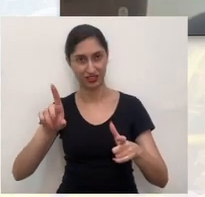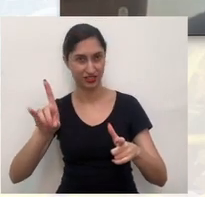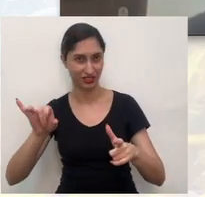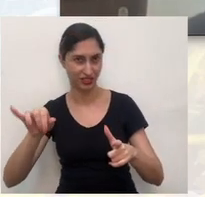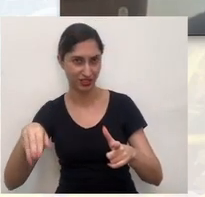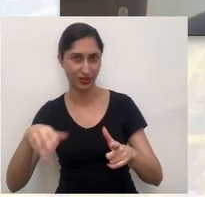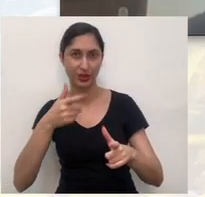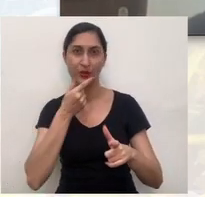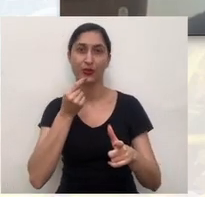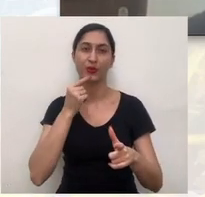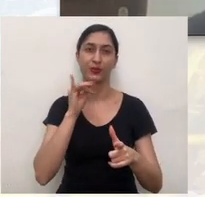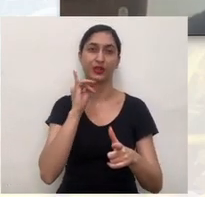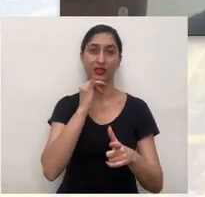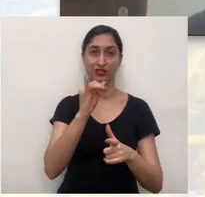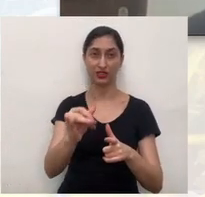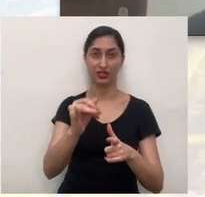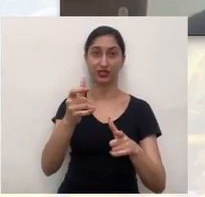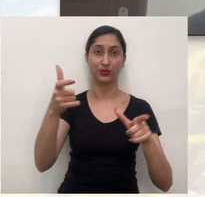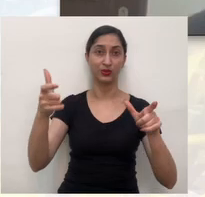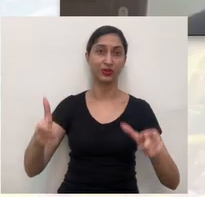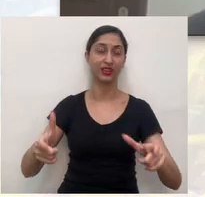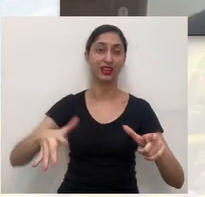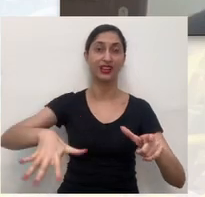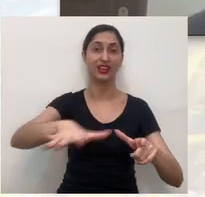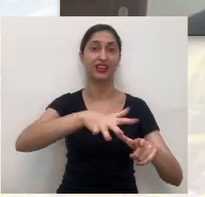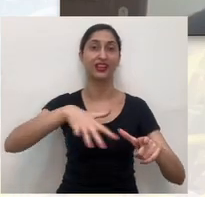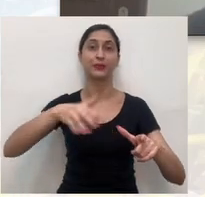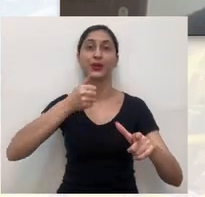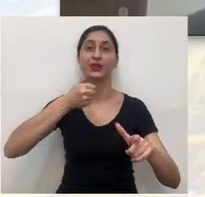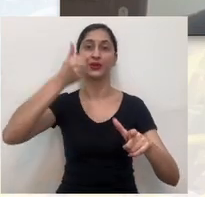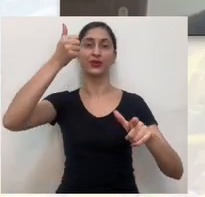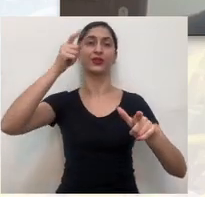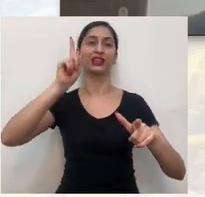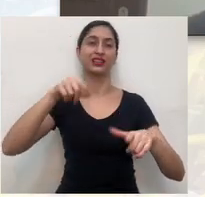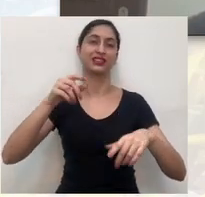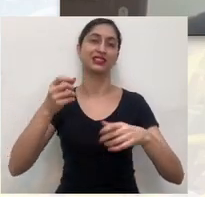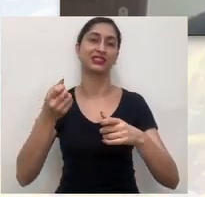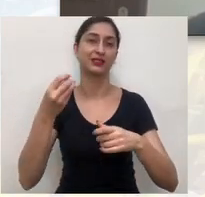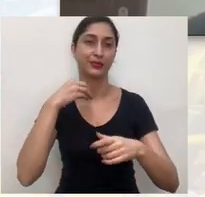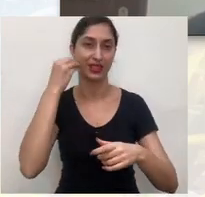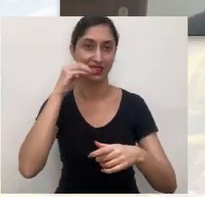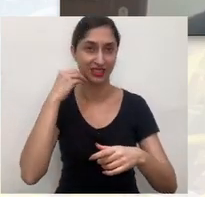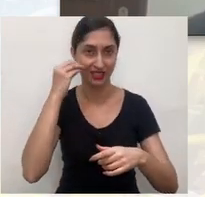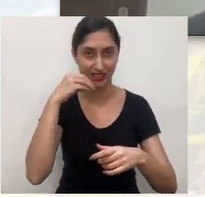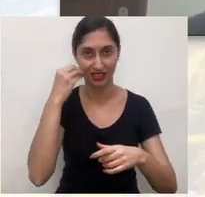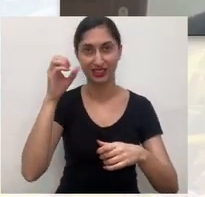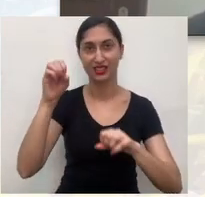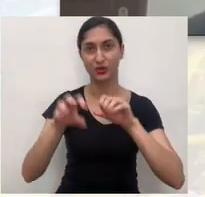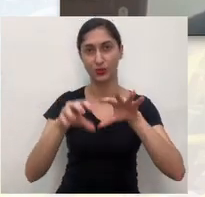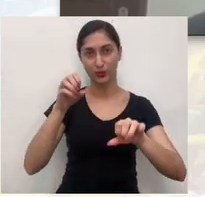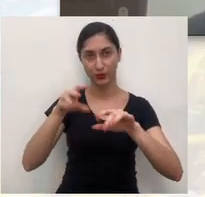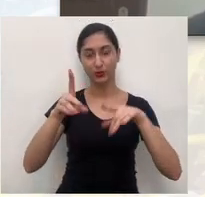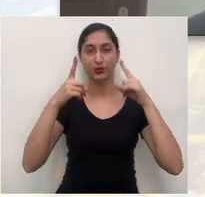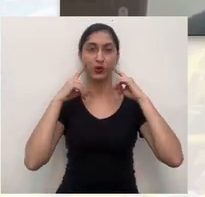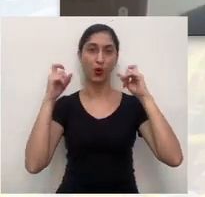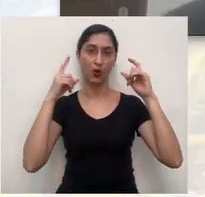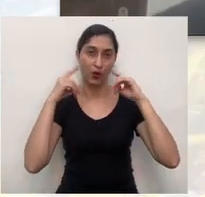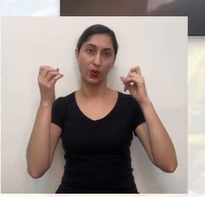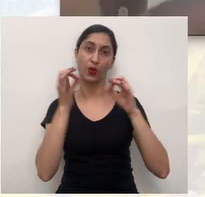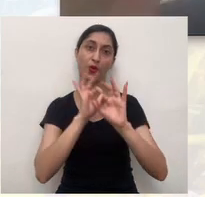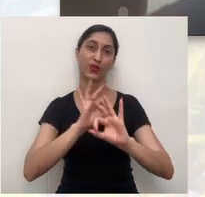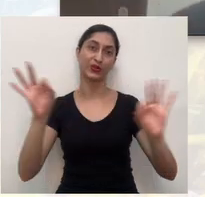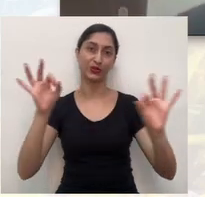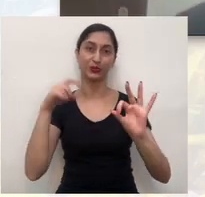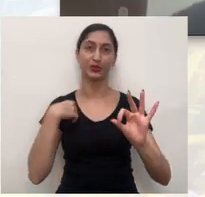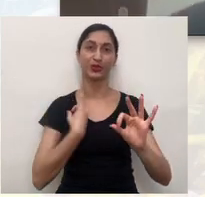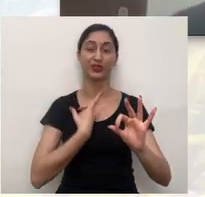plantas são coadjuvantes, né, que o jardim é uma experiência, assim, no espaço, de luz e som, então é muito interessante pensar por esse lado e